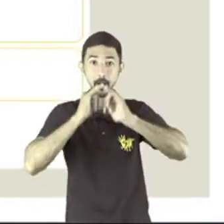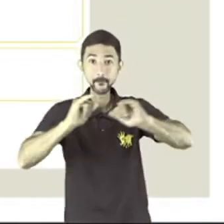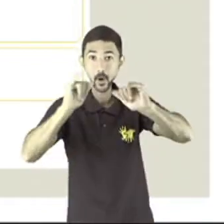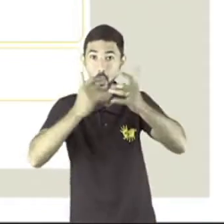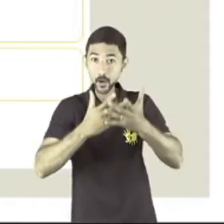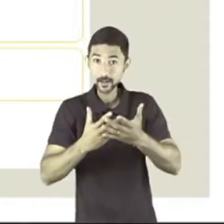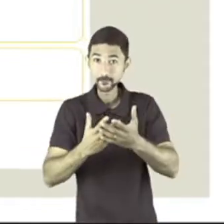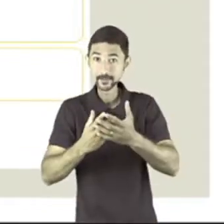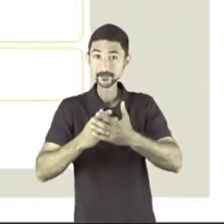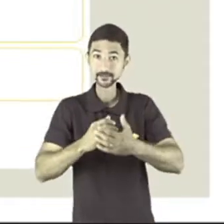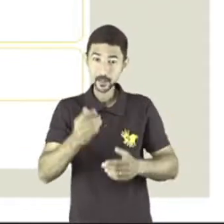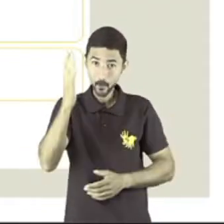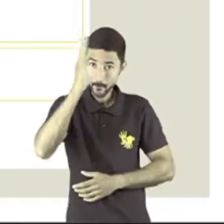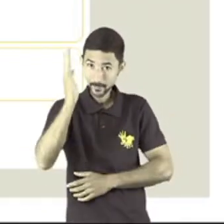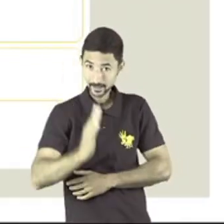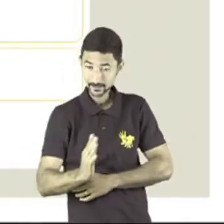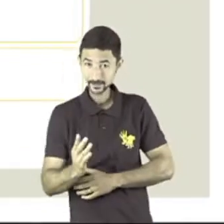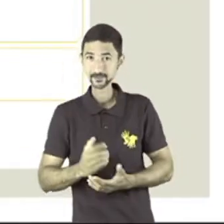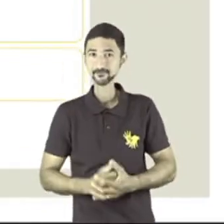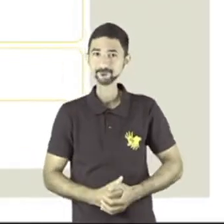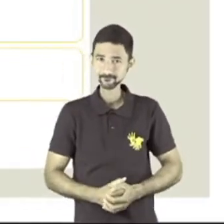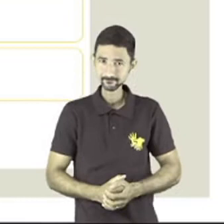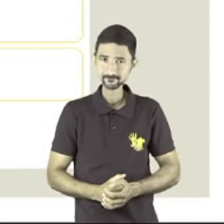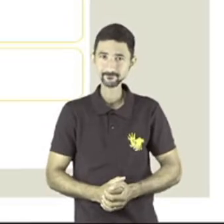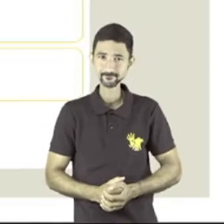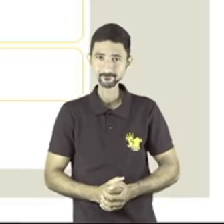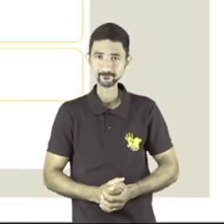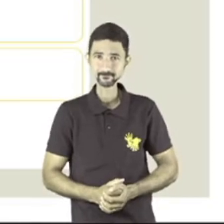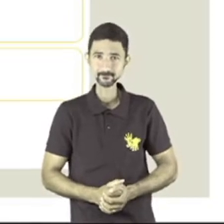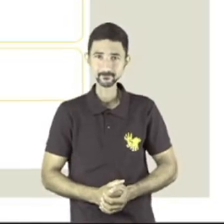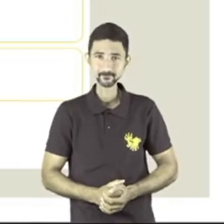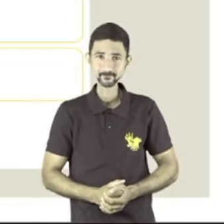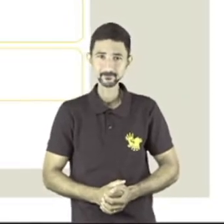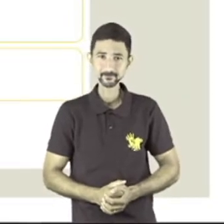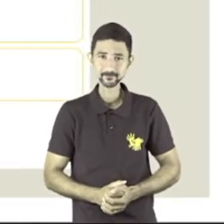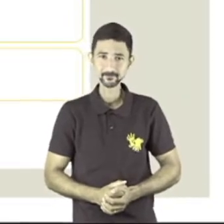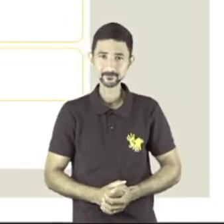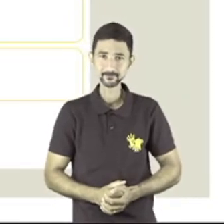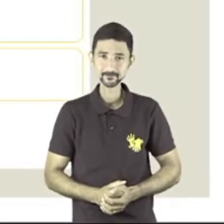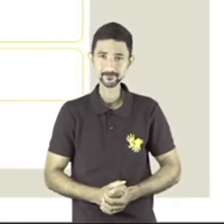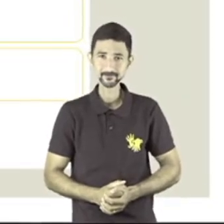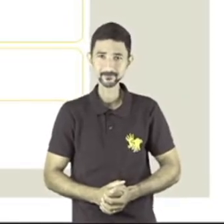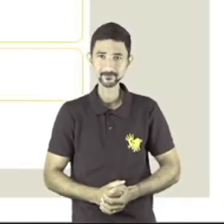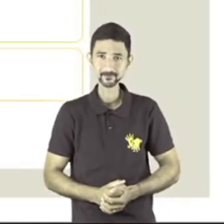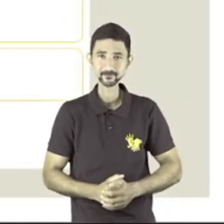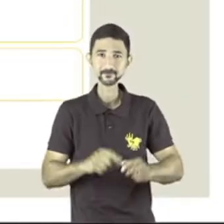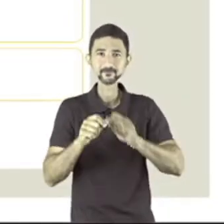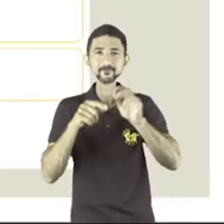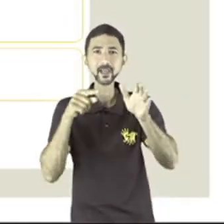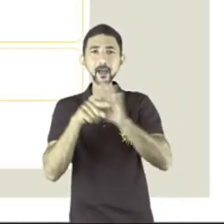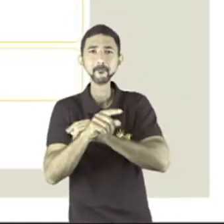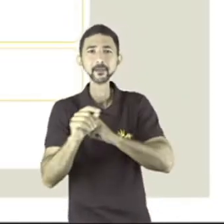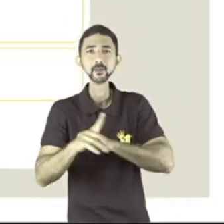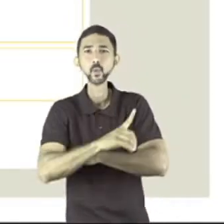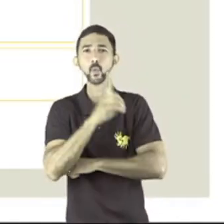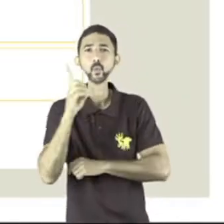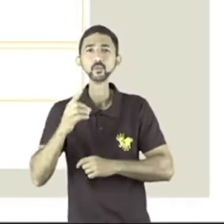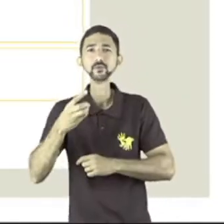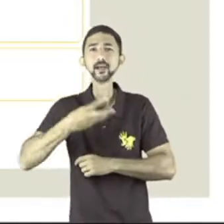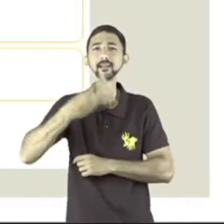de feriado nacional. Mais à frente, crianças, eu perguntei bem aqui qual é o dia